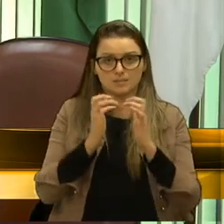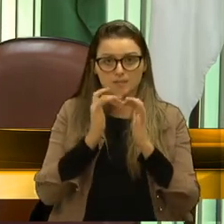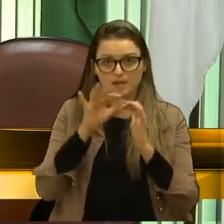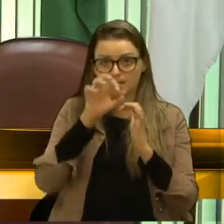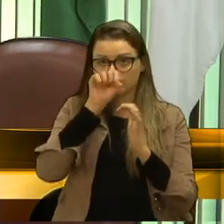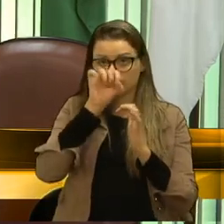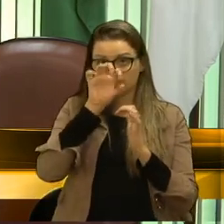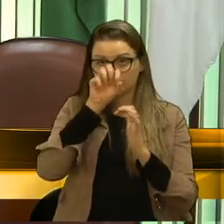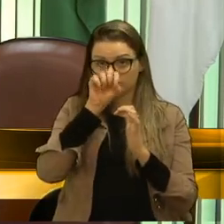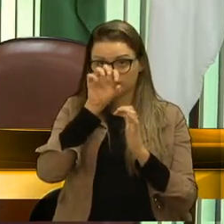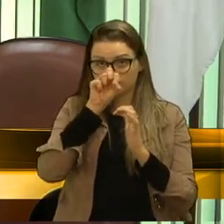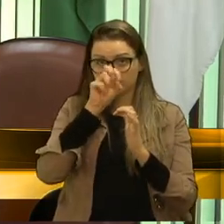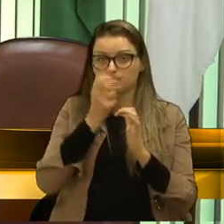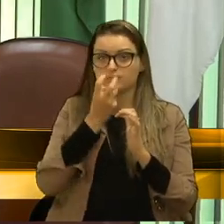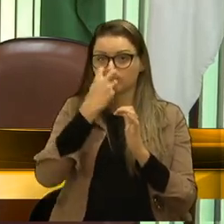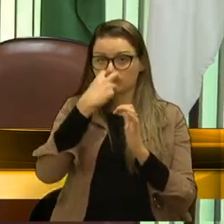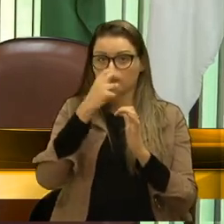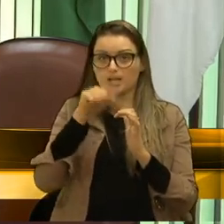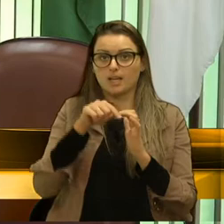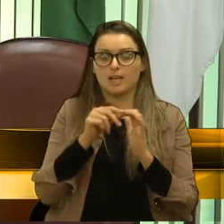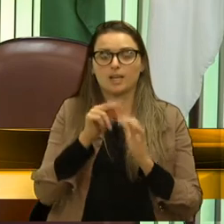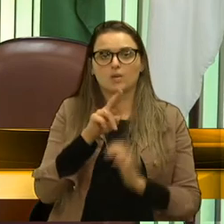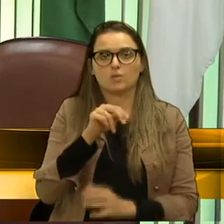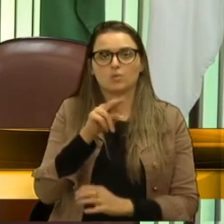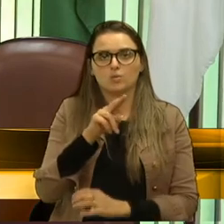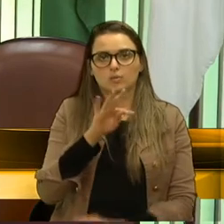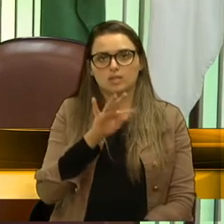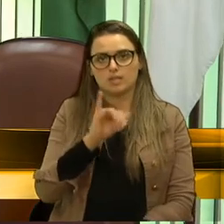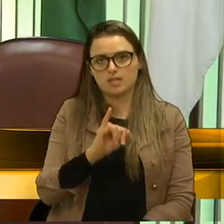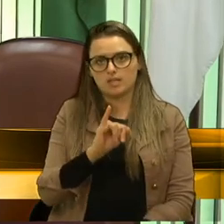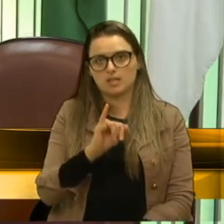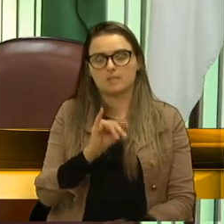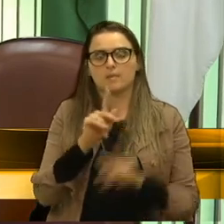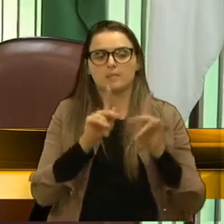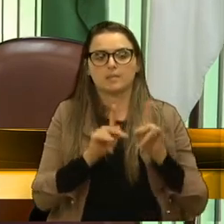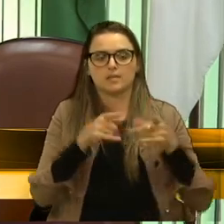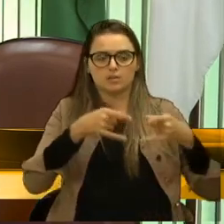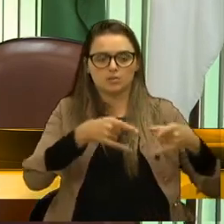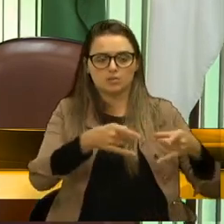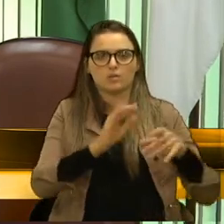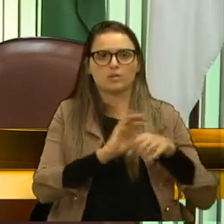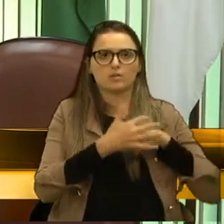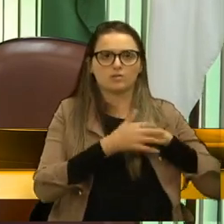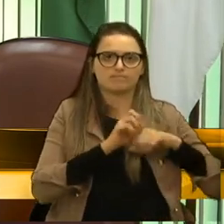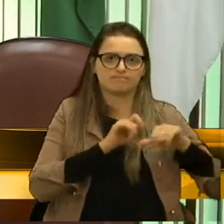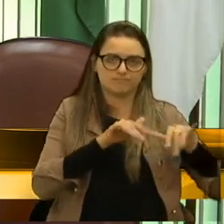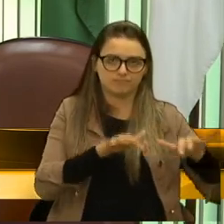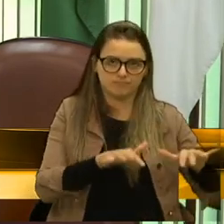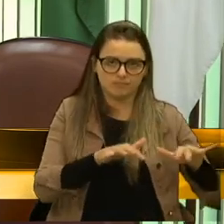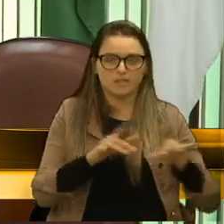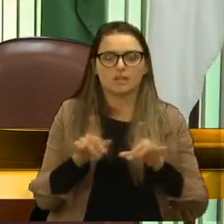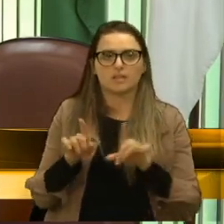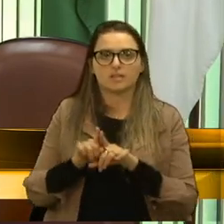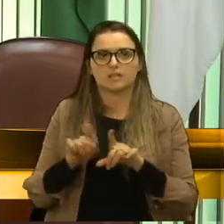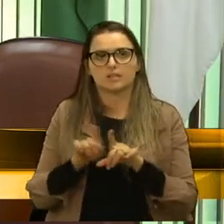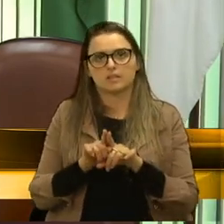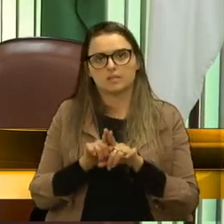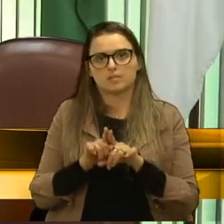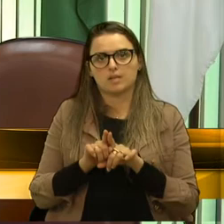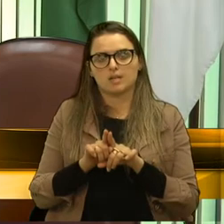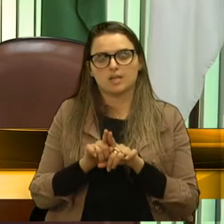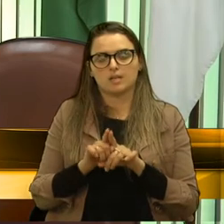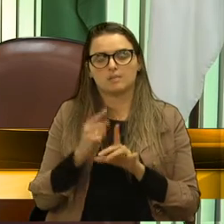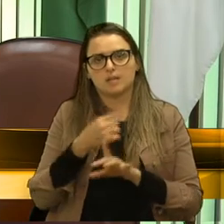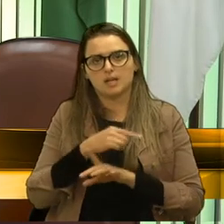são destinados às unidades de terapia intensiva para internados com coronavírus e também para o transporte